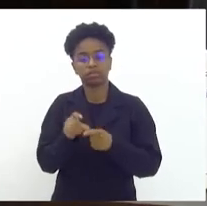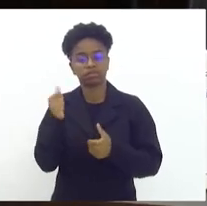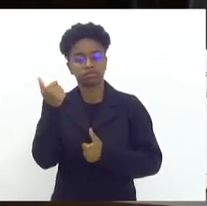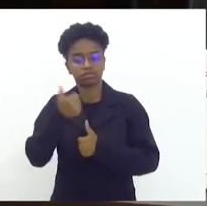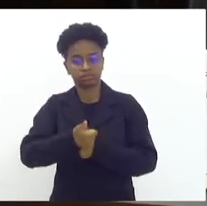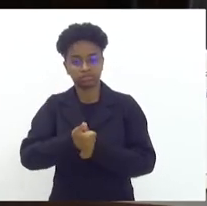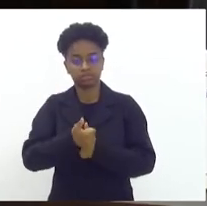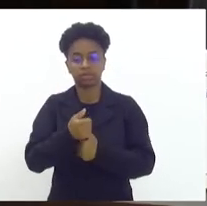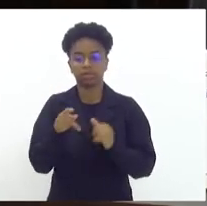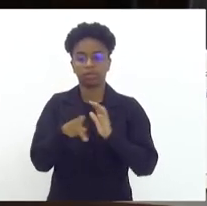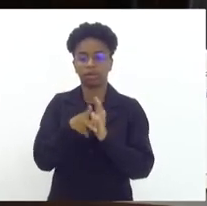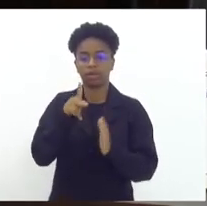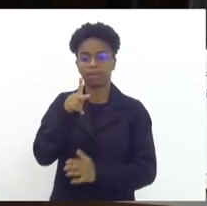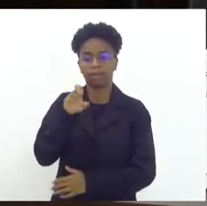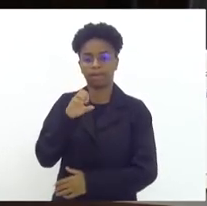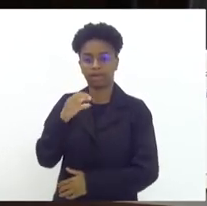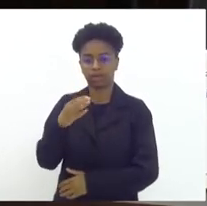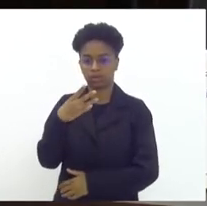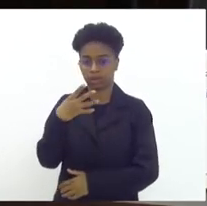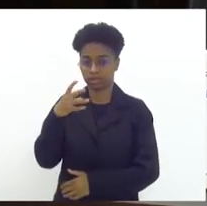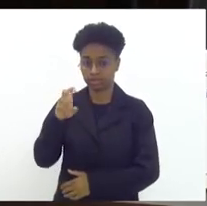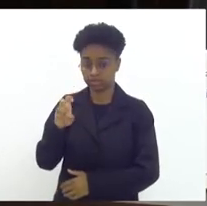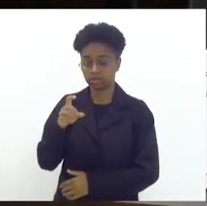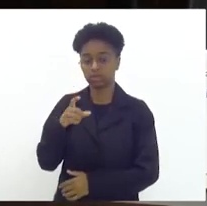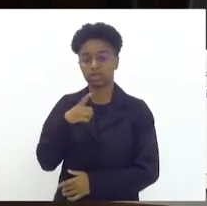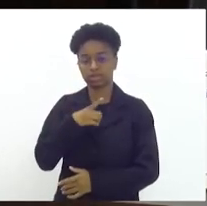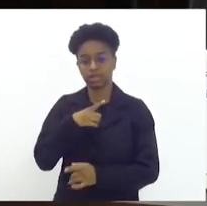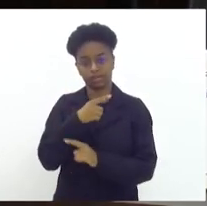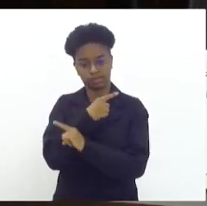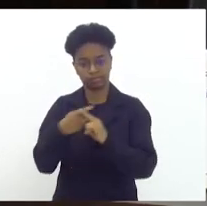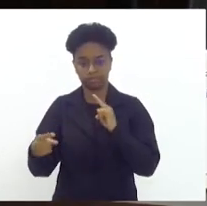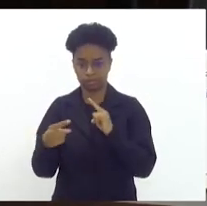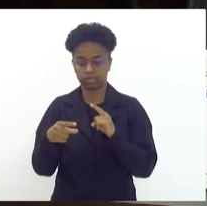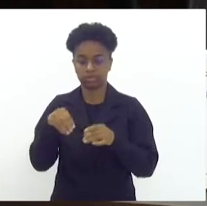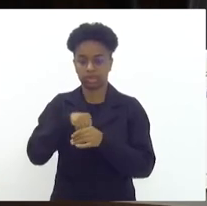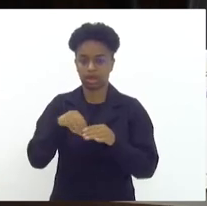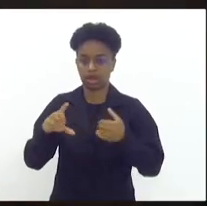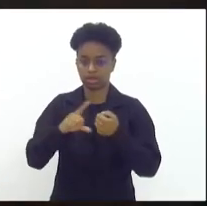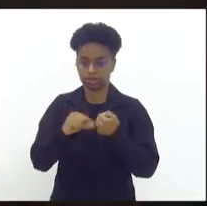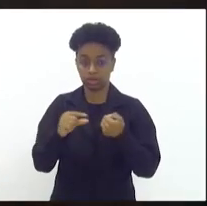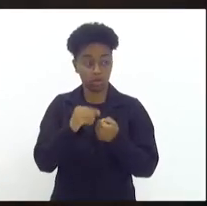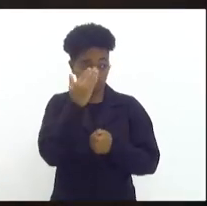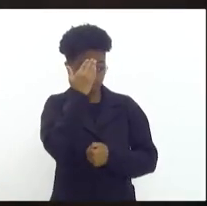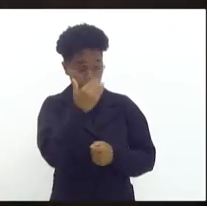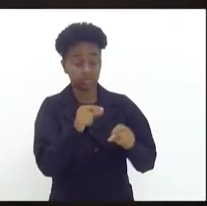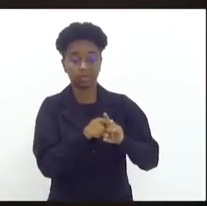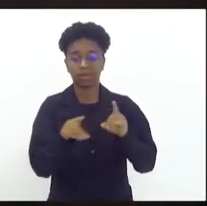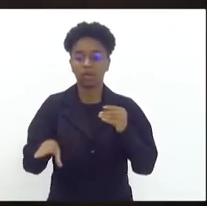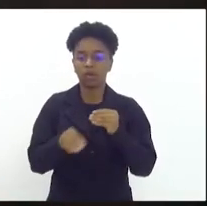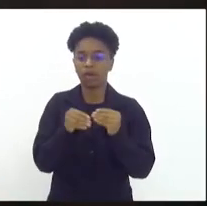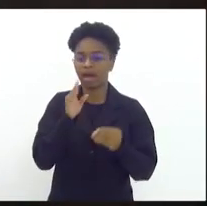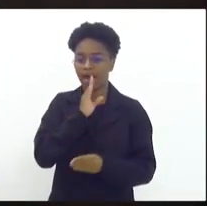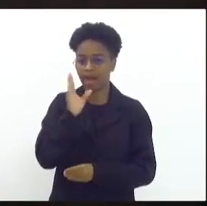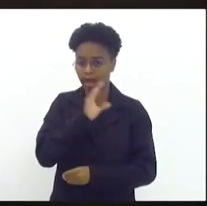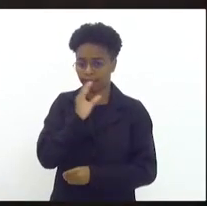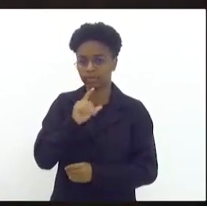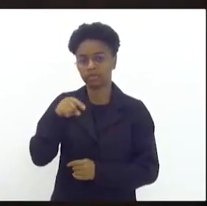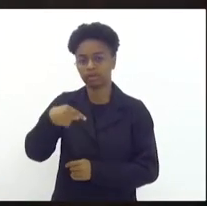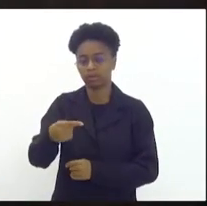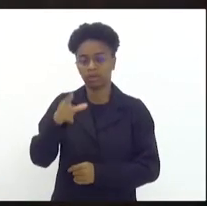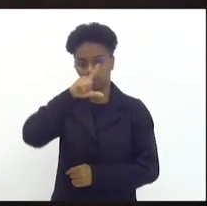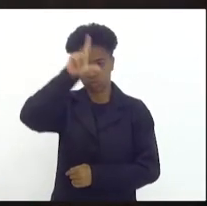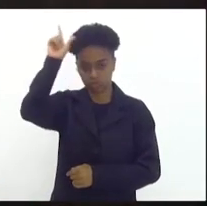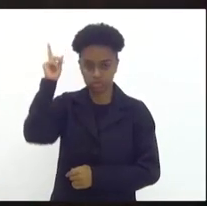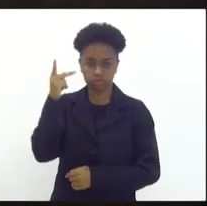da PEC 45 ele veta num dos seus artigos Obrigado Nelson e só complementando rápido passando pelo Luiz Paulo fazer